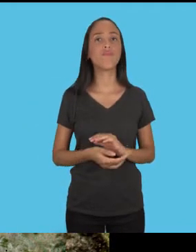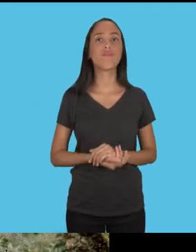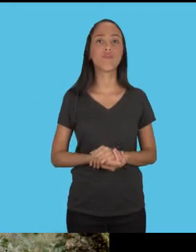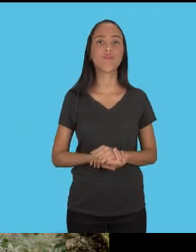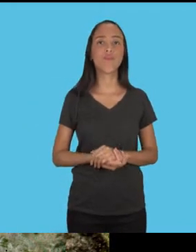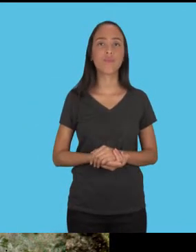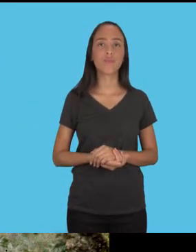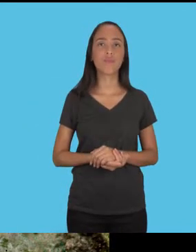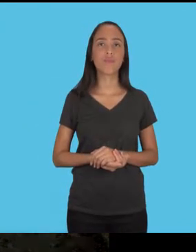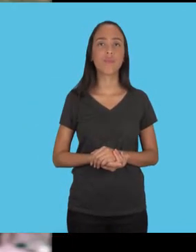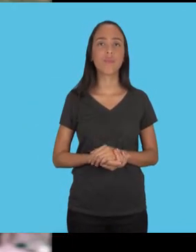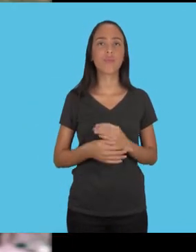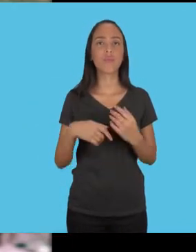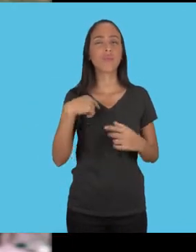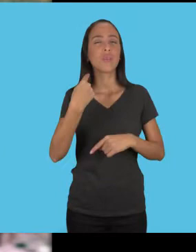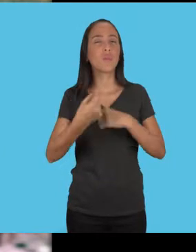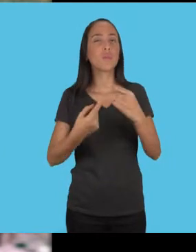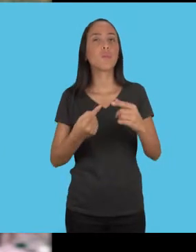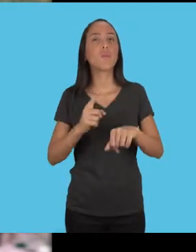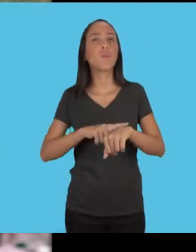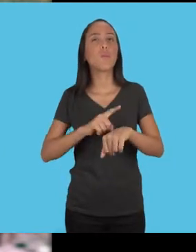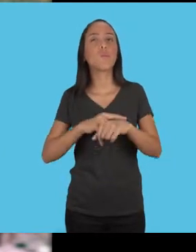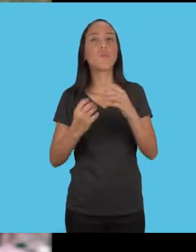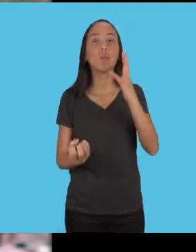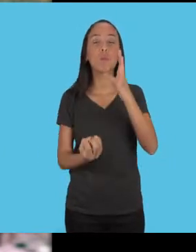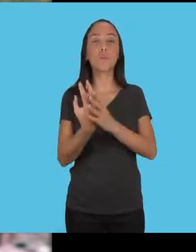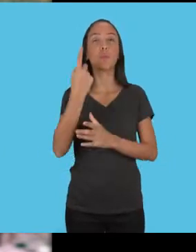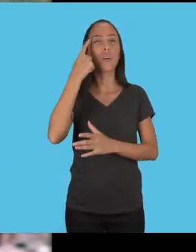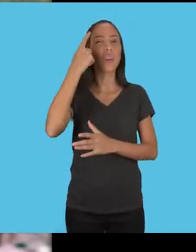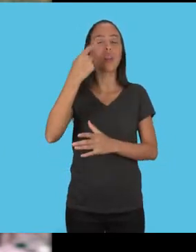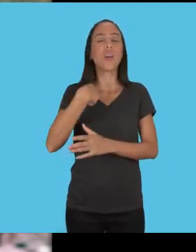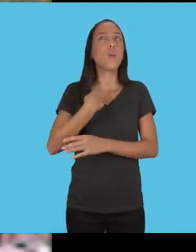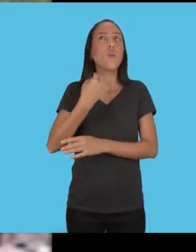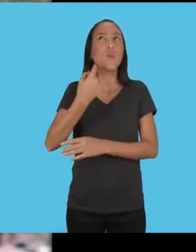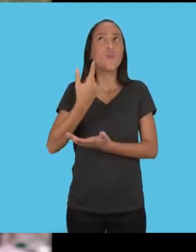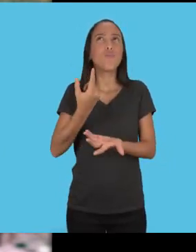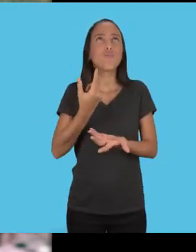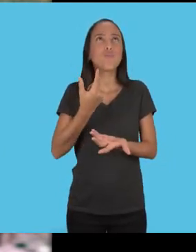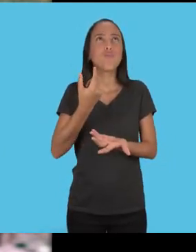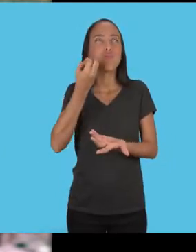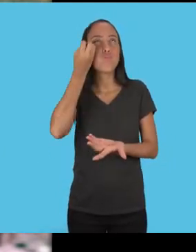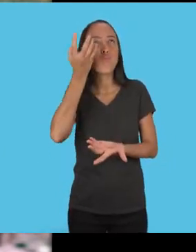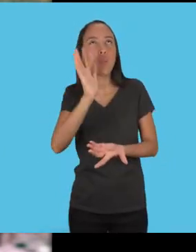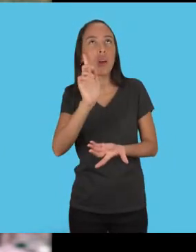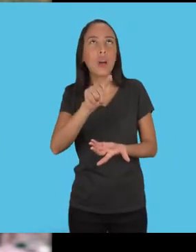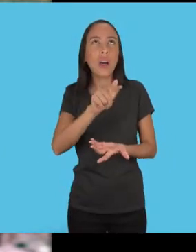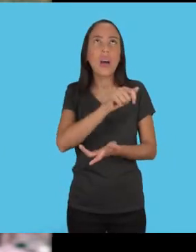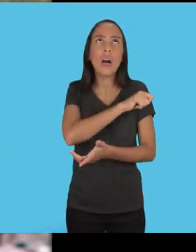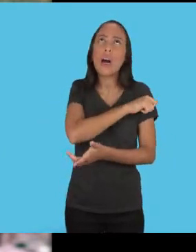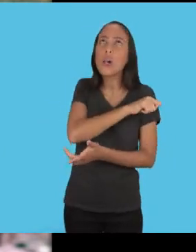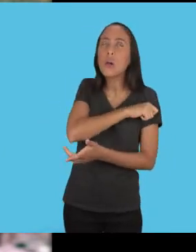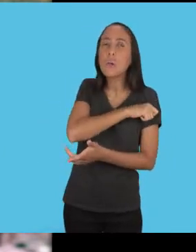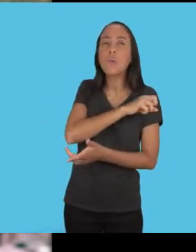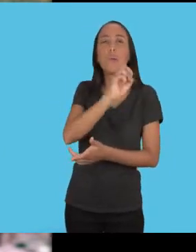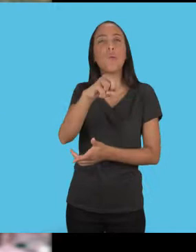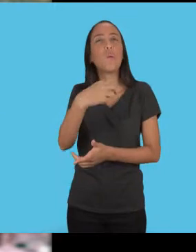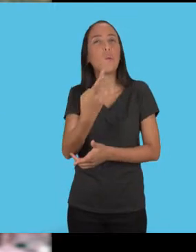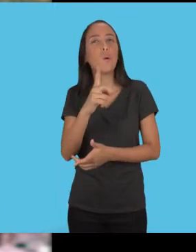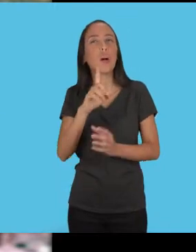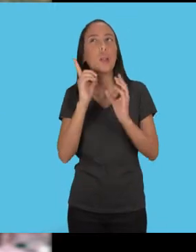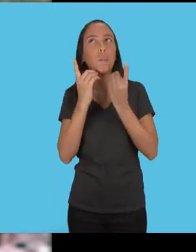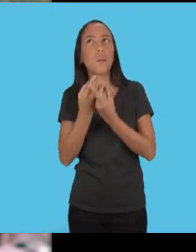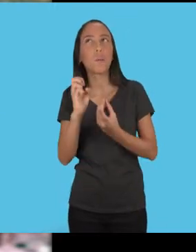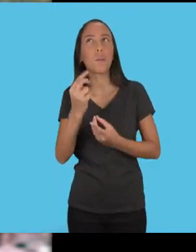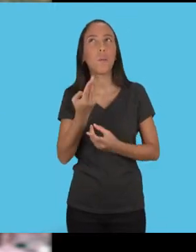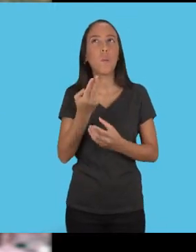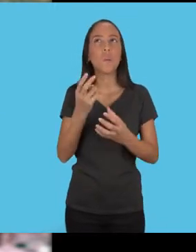em algum momento nasceu a ideia, eu não consigo precisar se foi dos alunos, se foi do departamento,